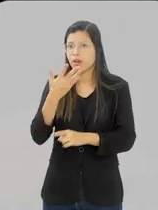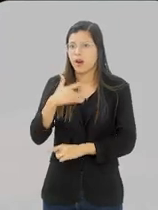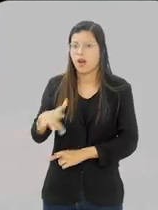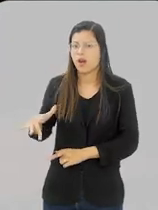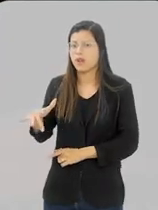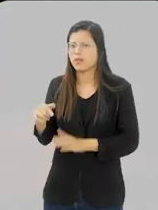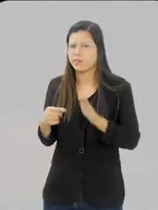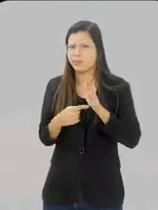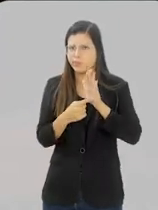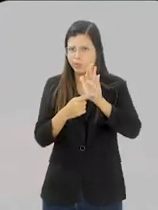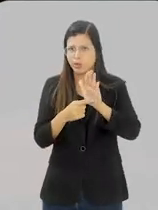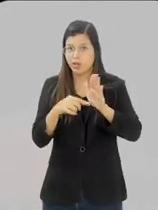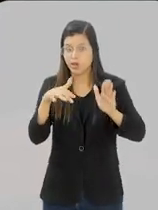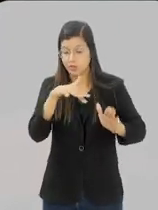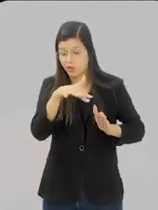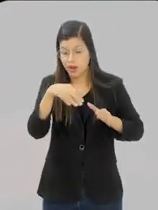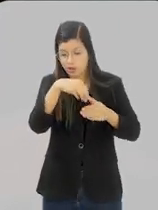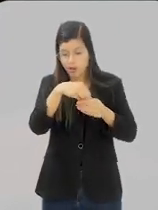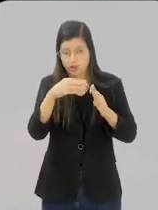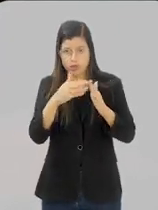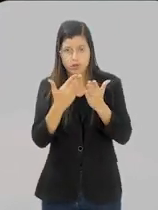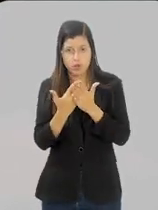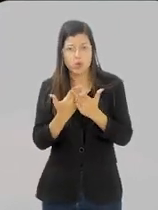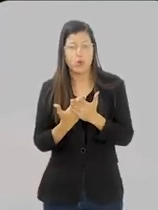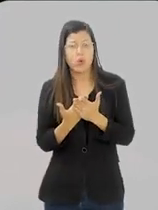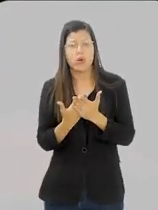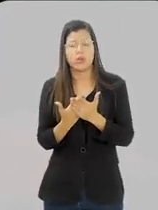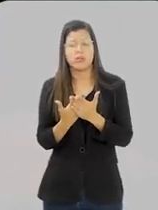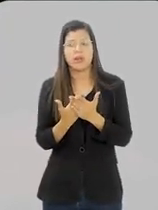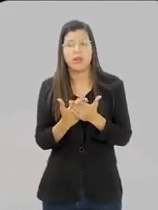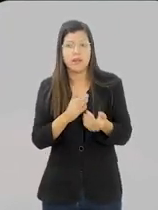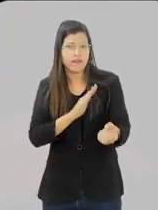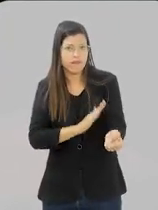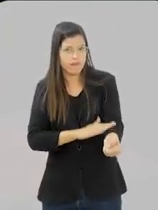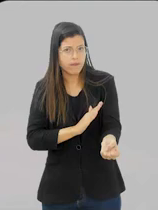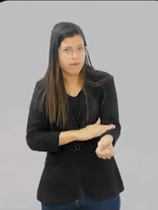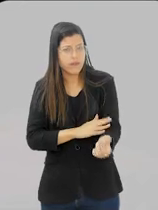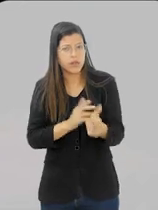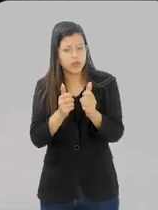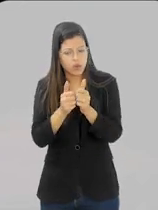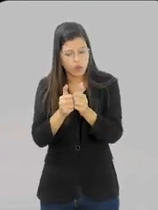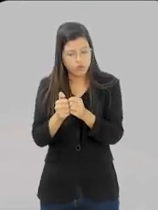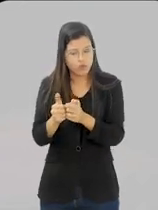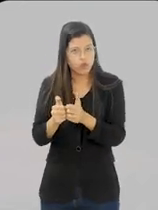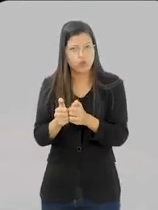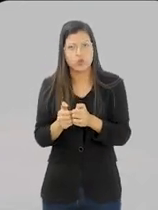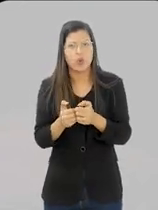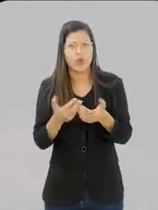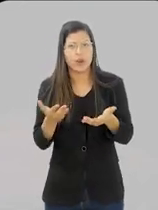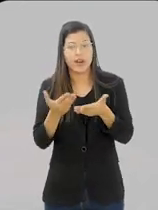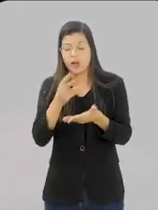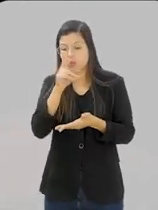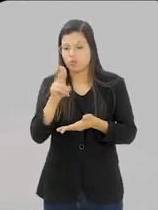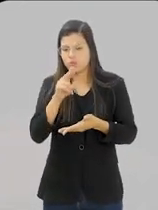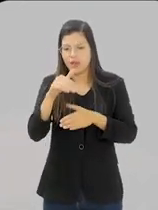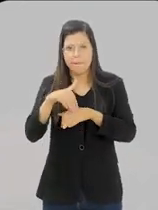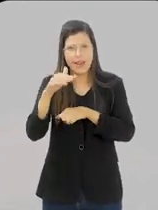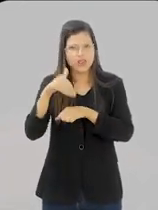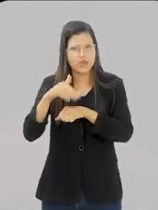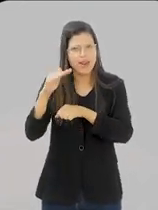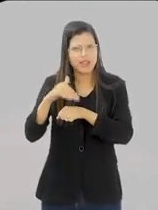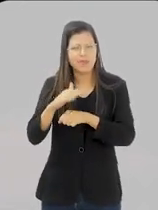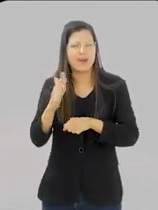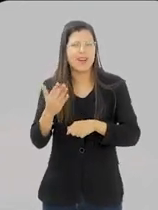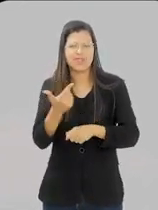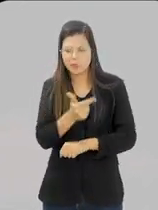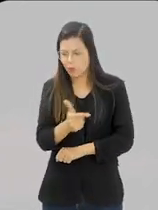até no ambiente escolar, como o Dr. Daniel falou, né, esse vício no jogo, querendo utilizar cada vez mais. A